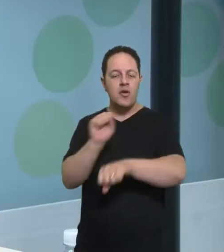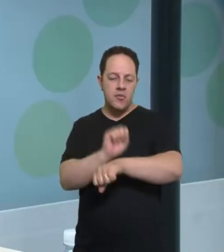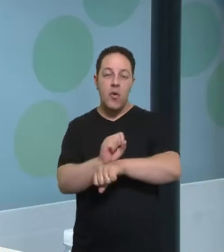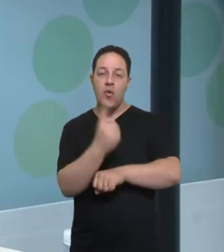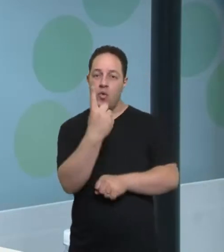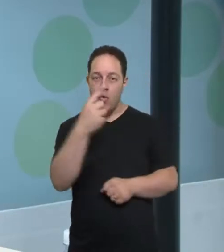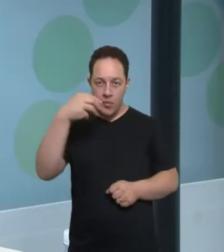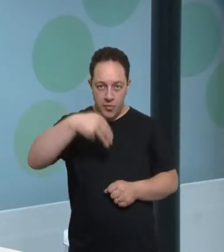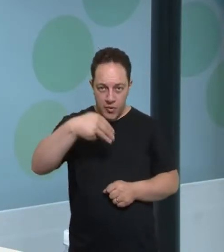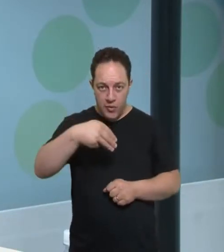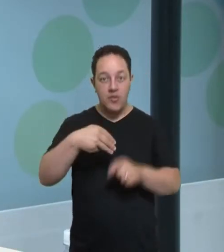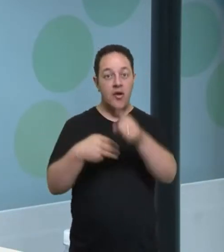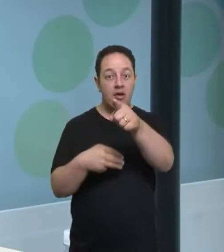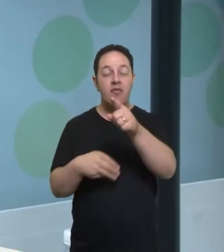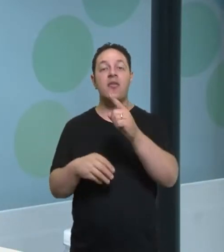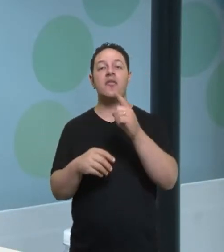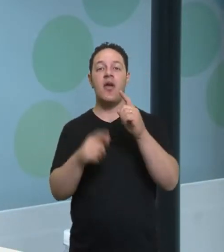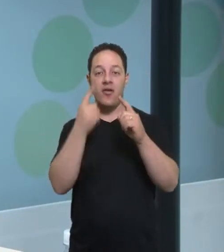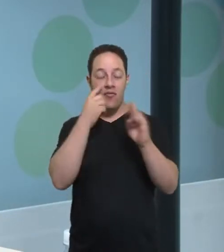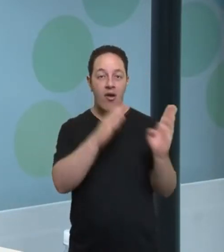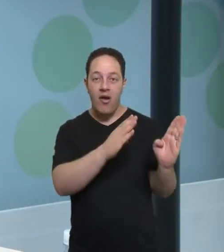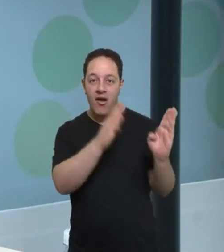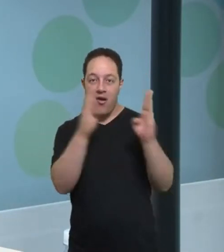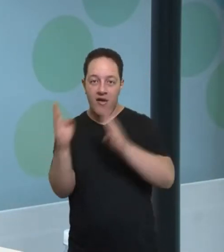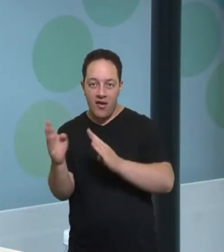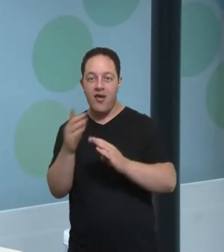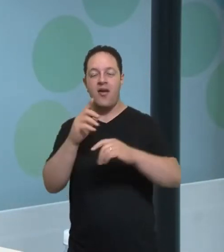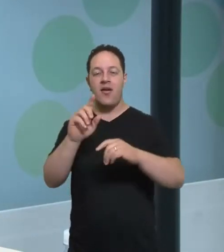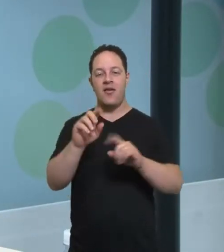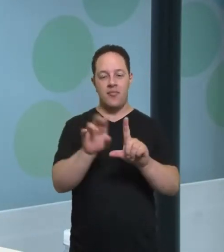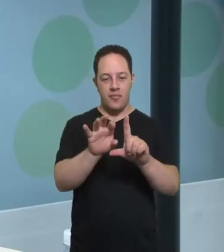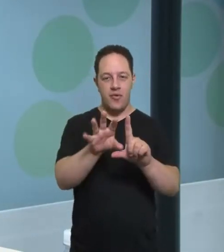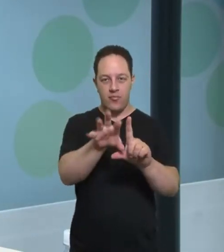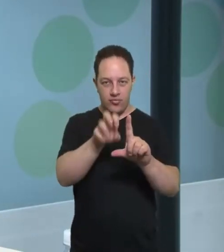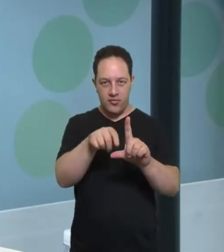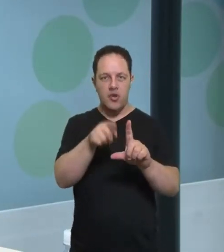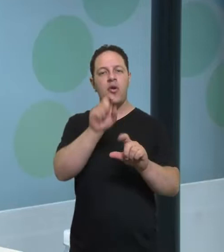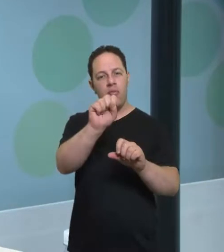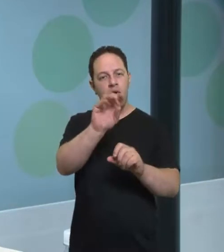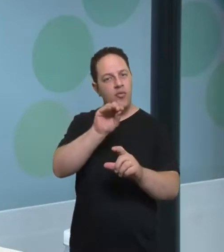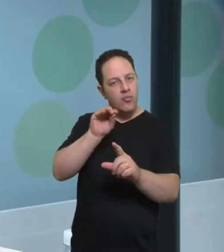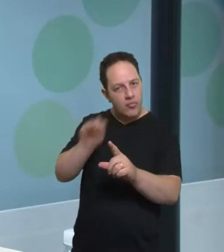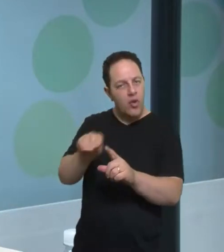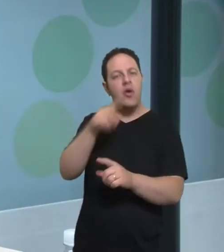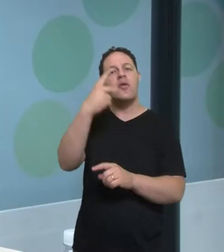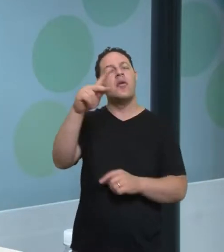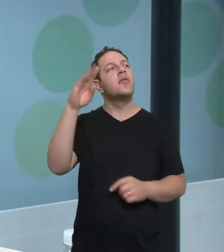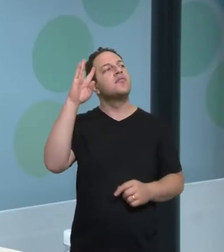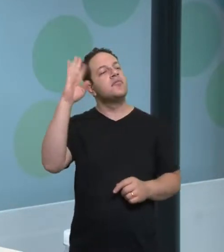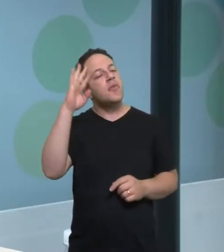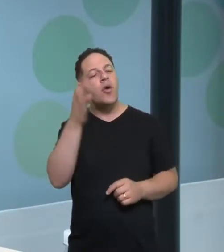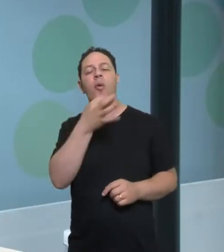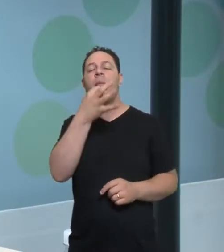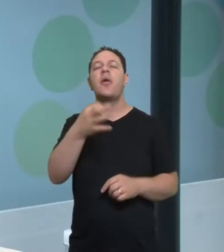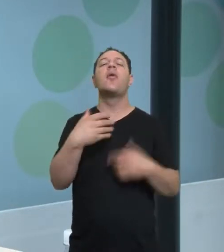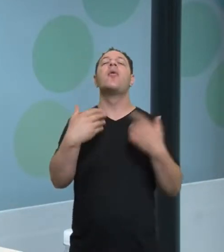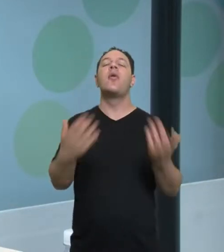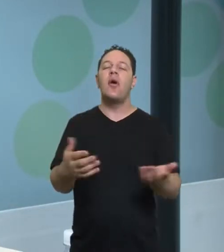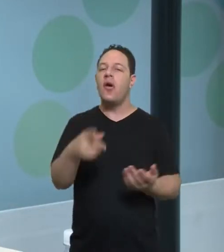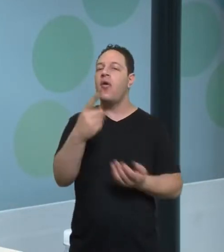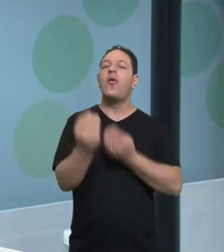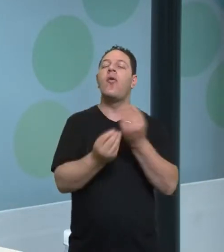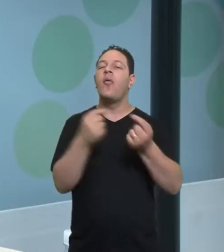por um minutinho Então você aí que assistiu acessou QR Code coloque aí as suas reflexões tô pensando